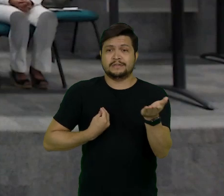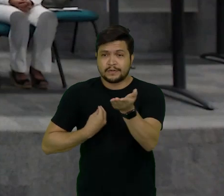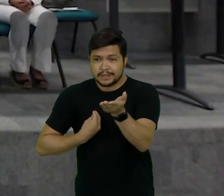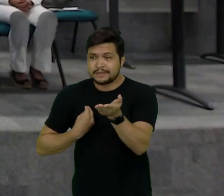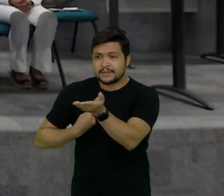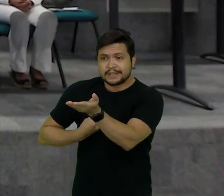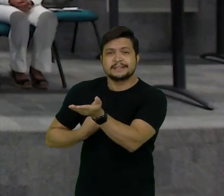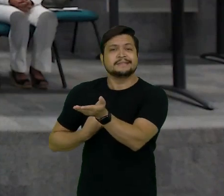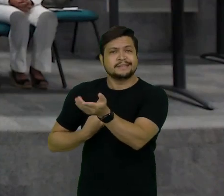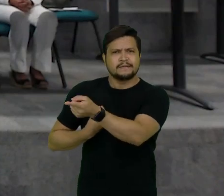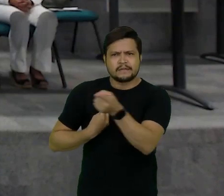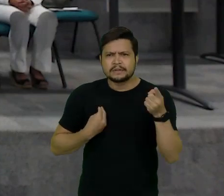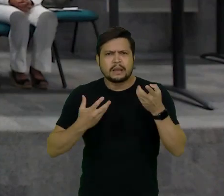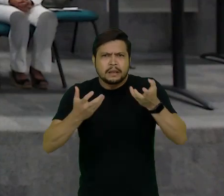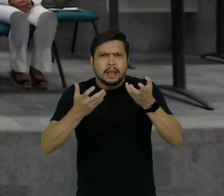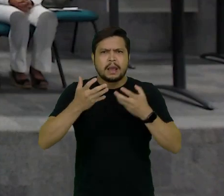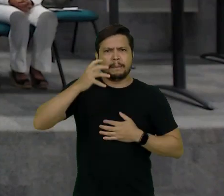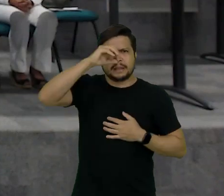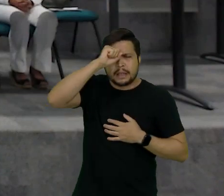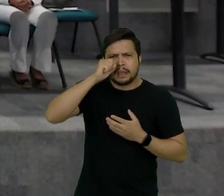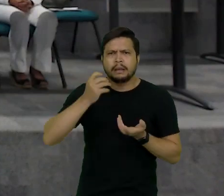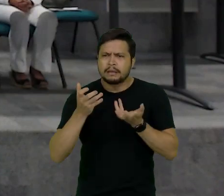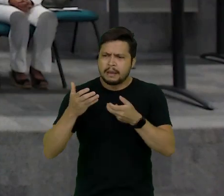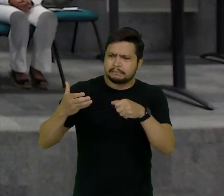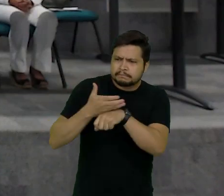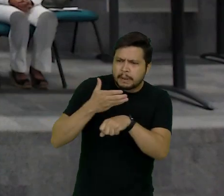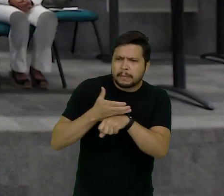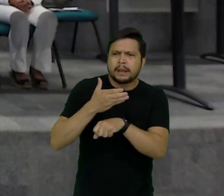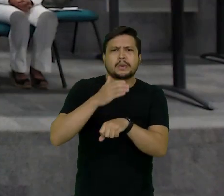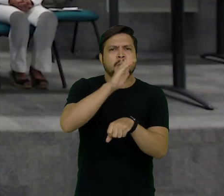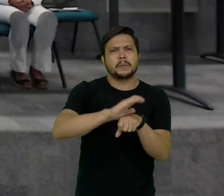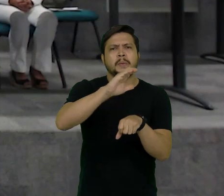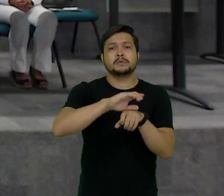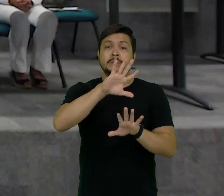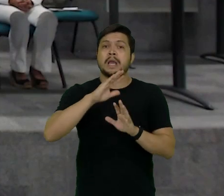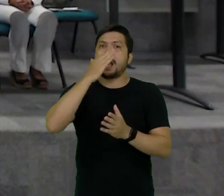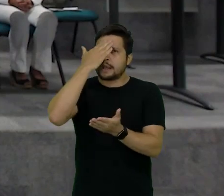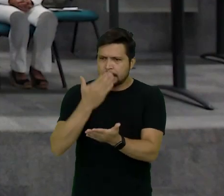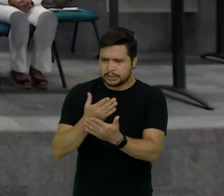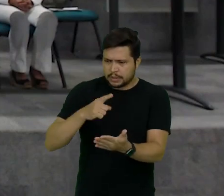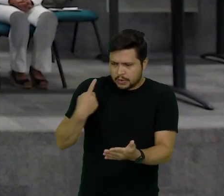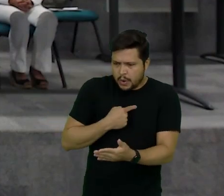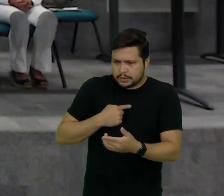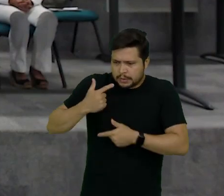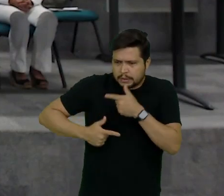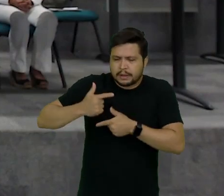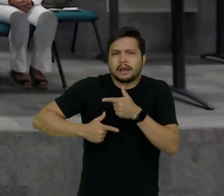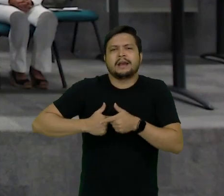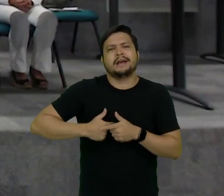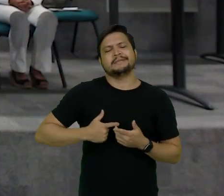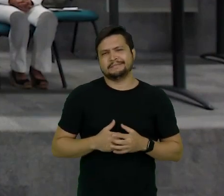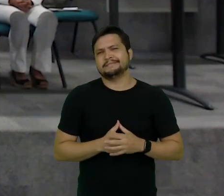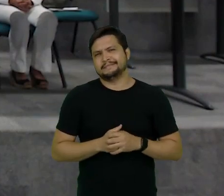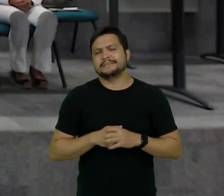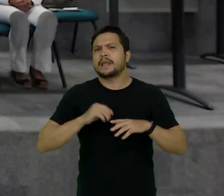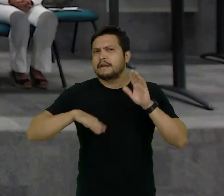aprender, que estão confiando na gente o seu futuro profissional. E de vez em quando eu